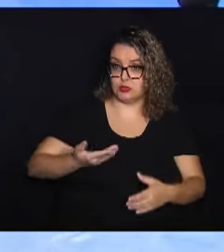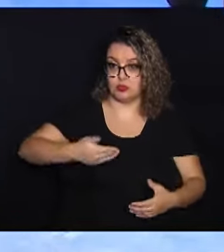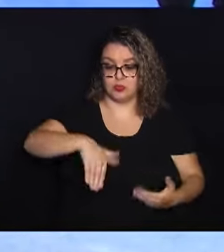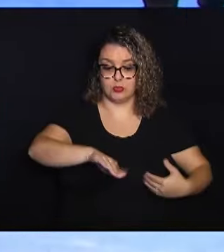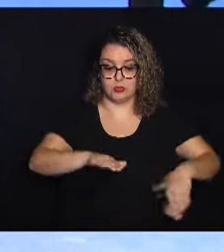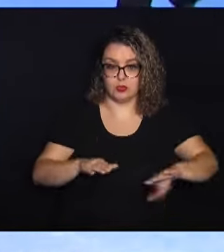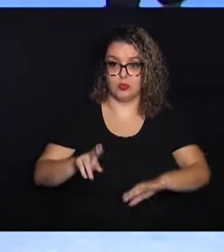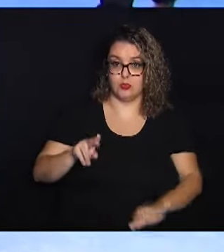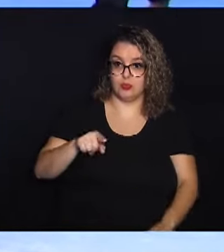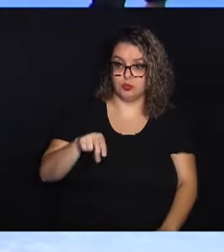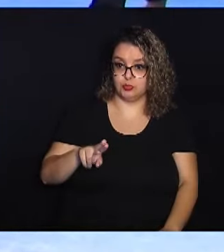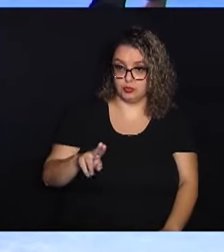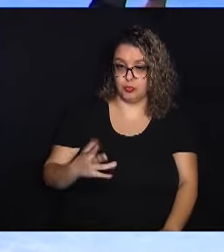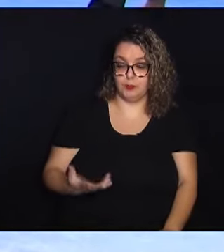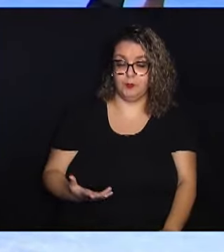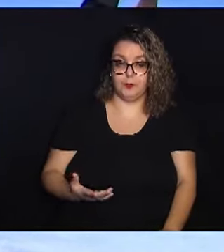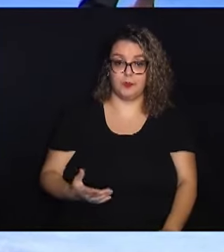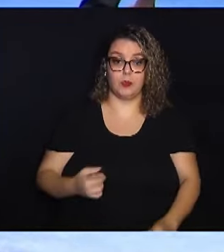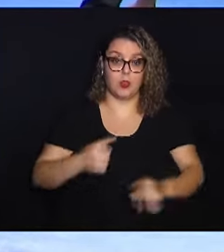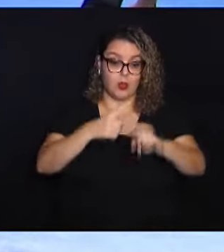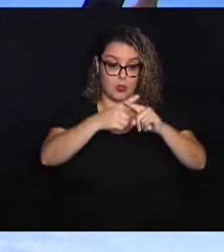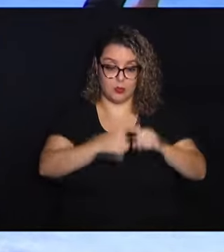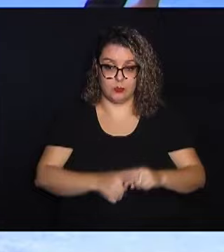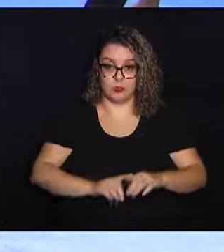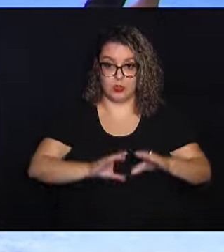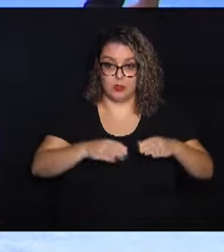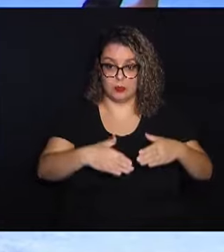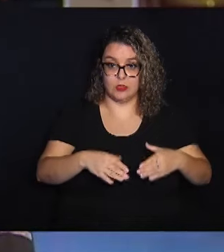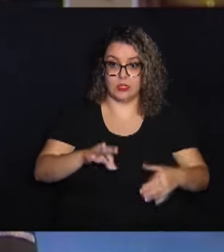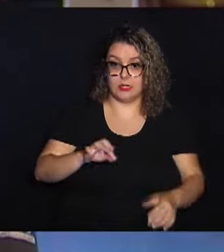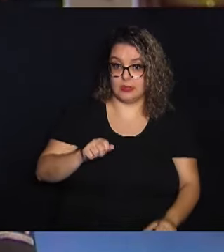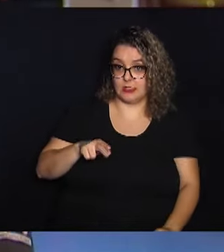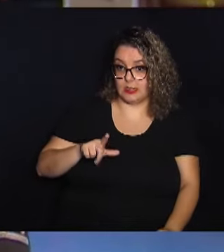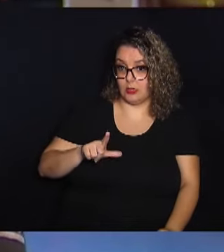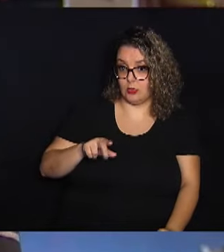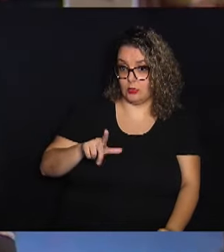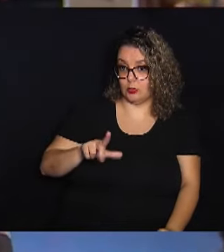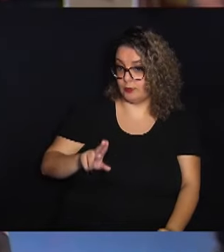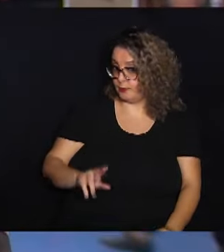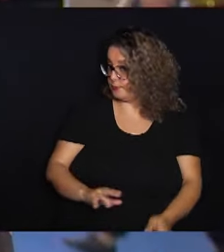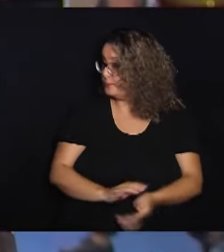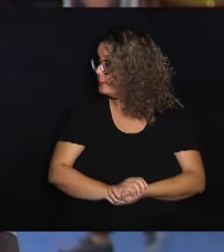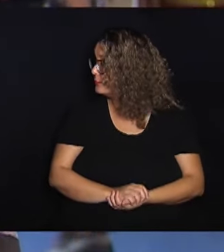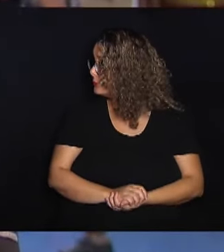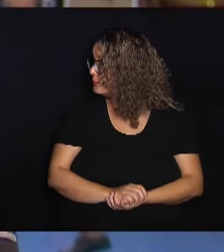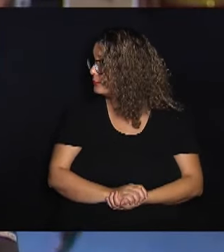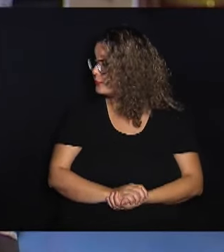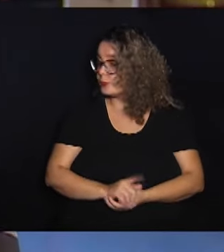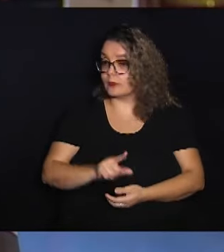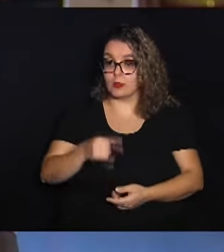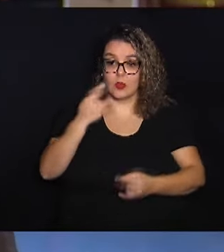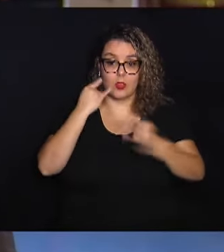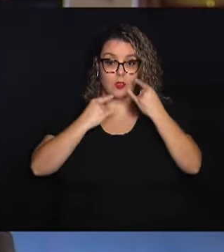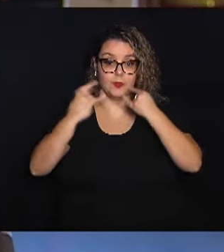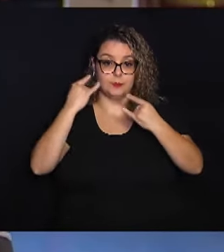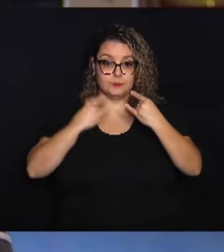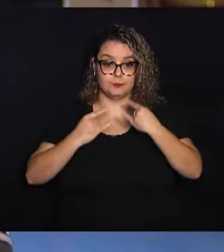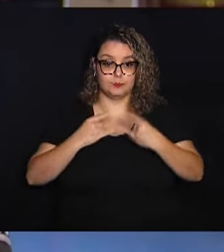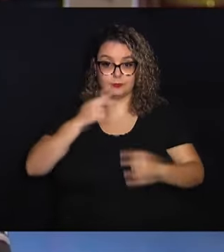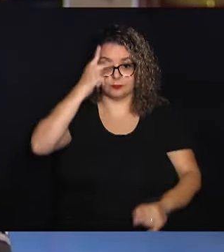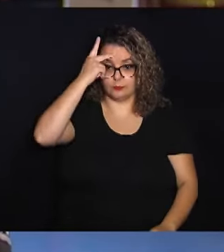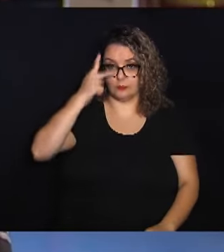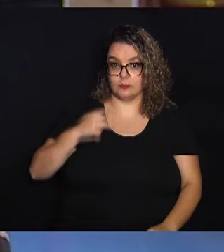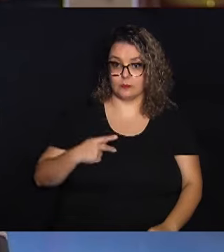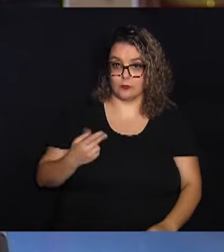u a competição será na modalidade taulu o taulu ele é uma inspiração no no próprio combate